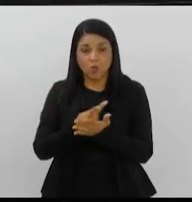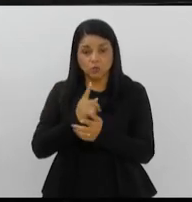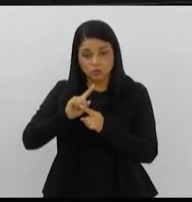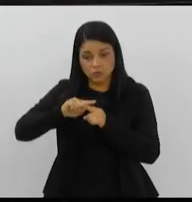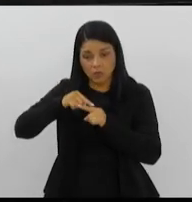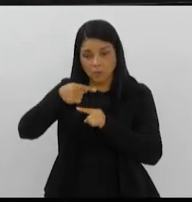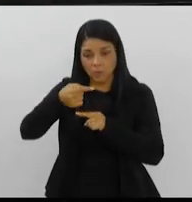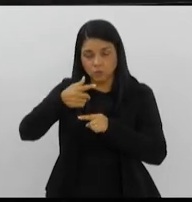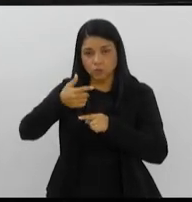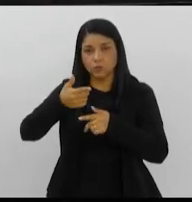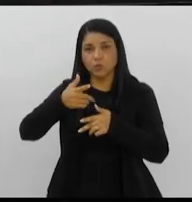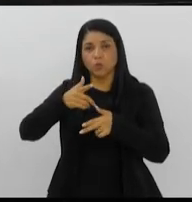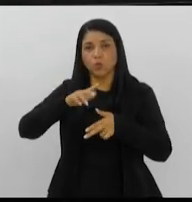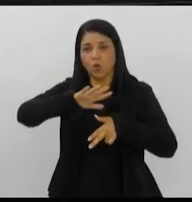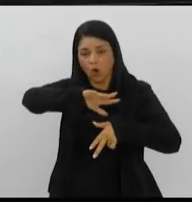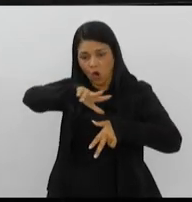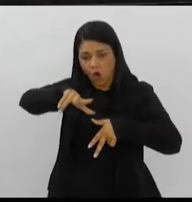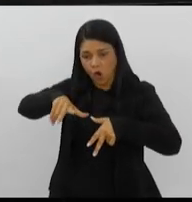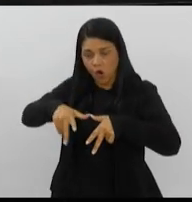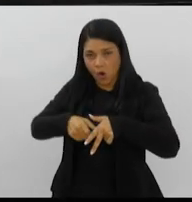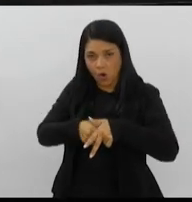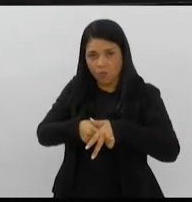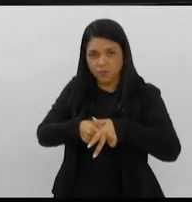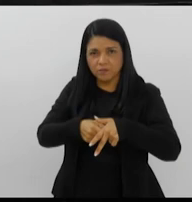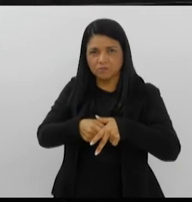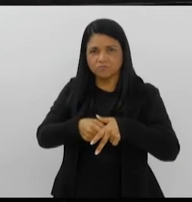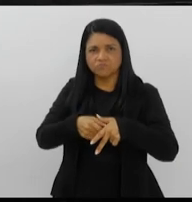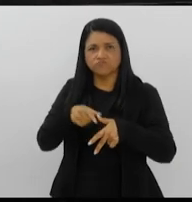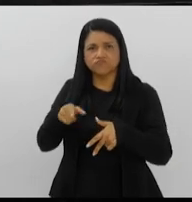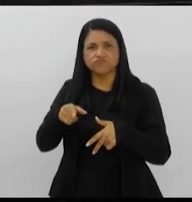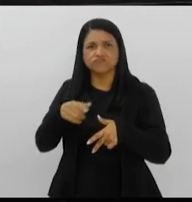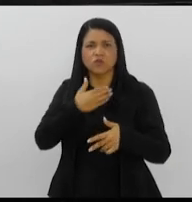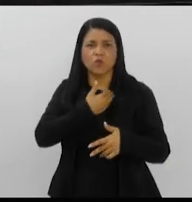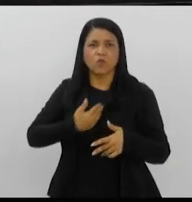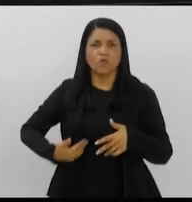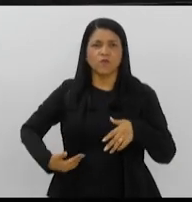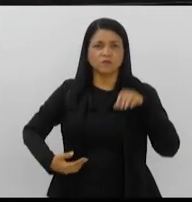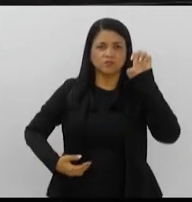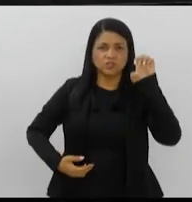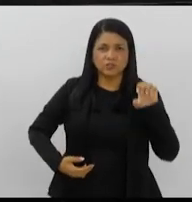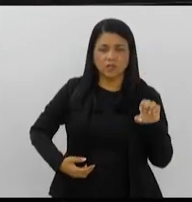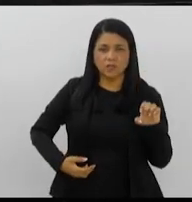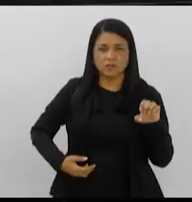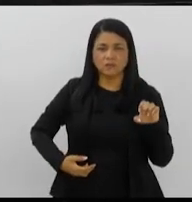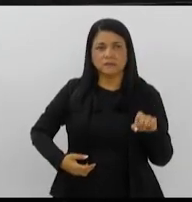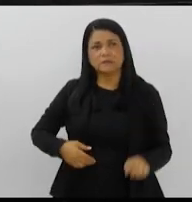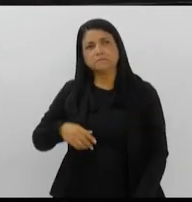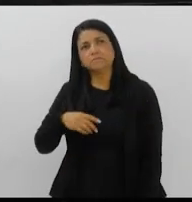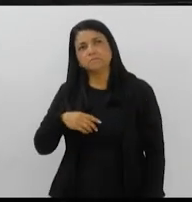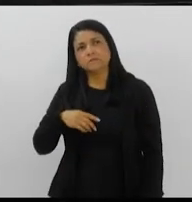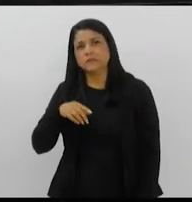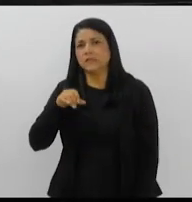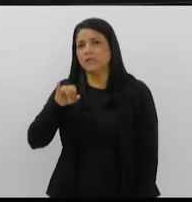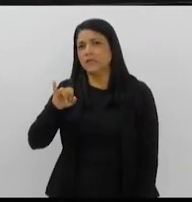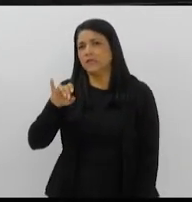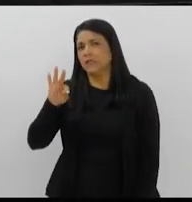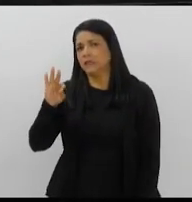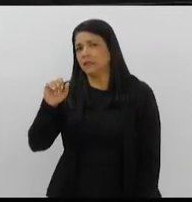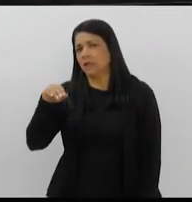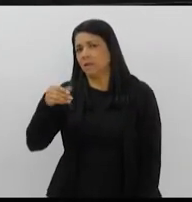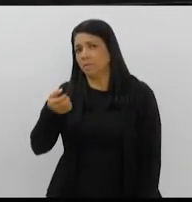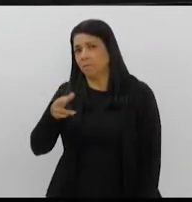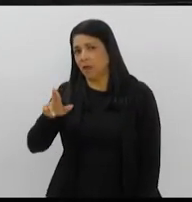golpe foi governo de esquerda. O do Itamar Franco, o